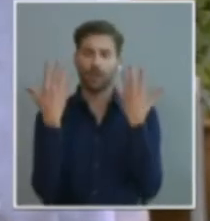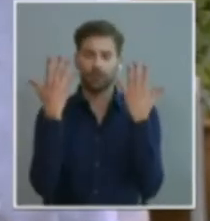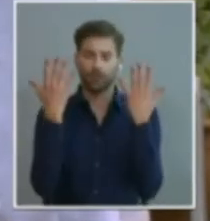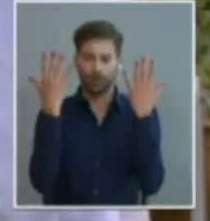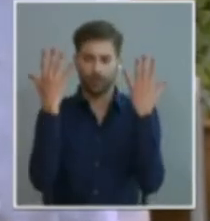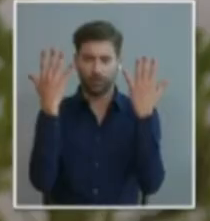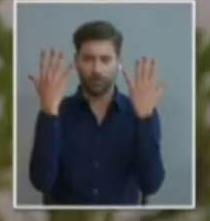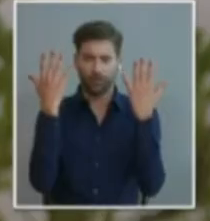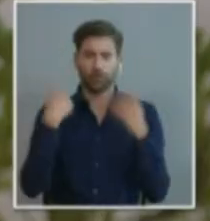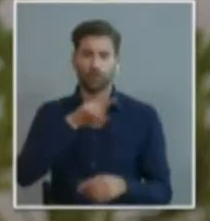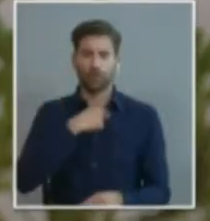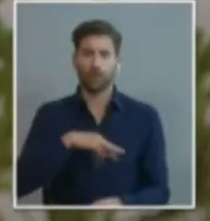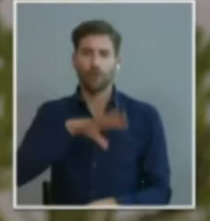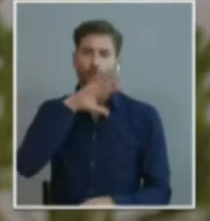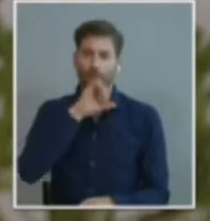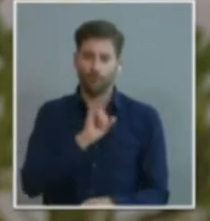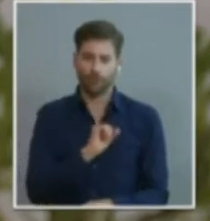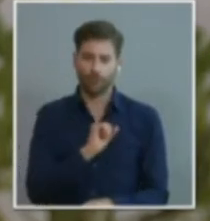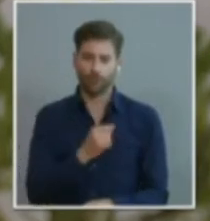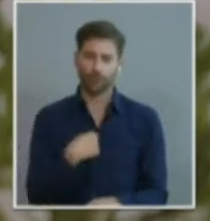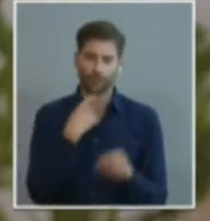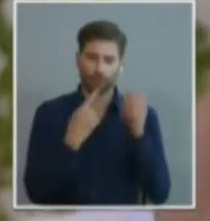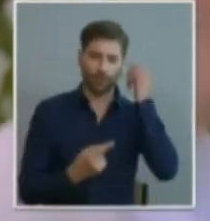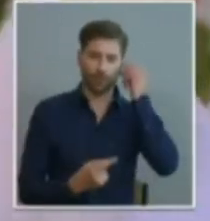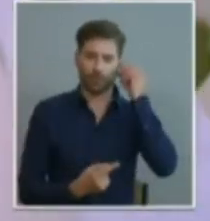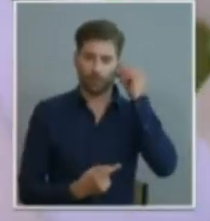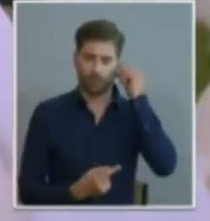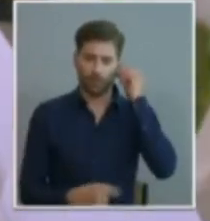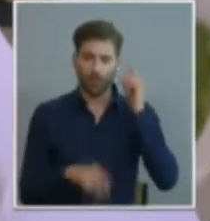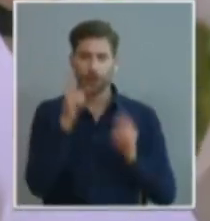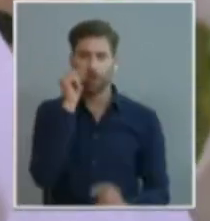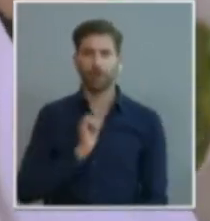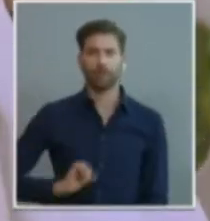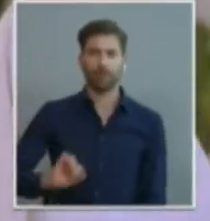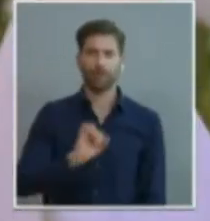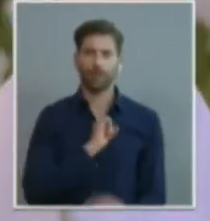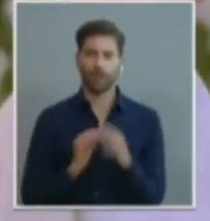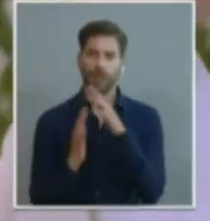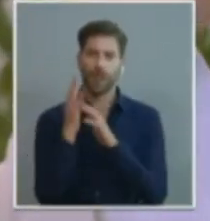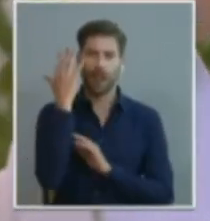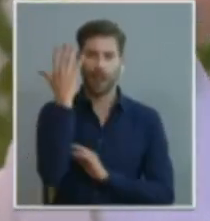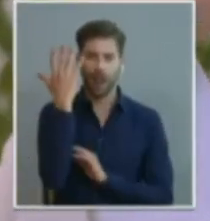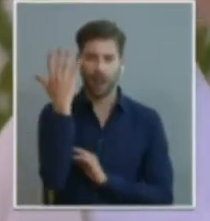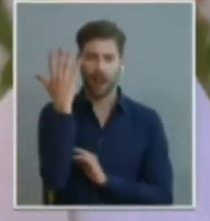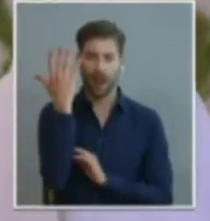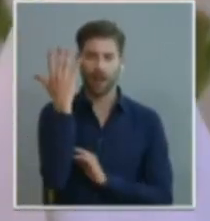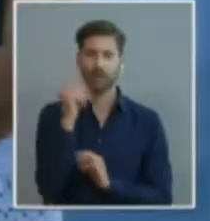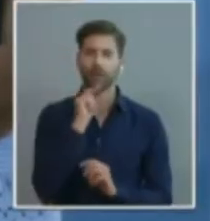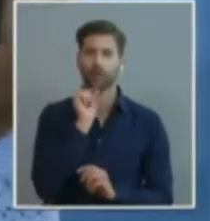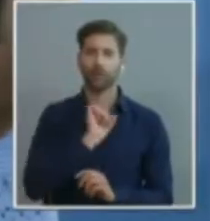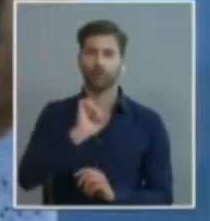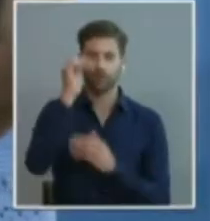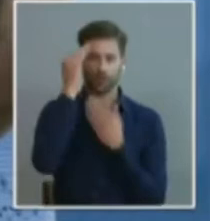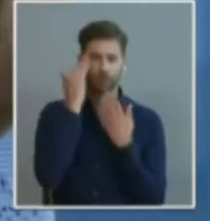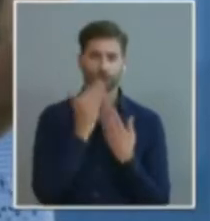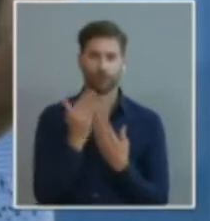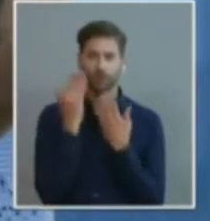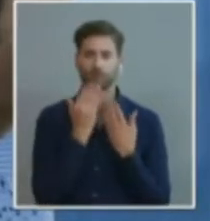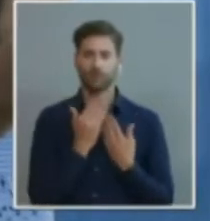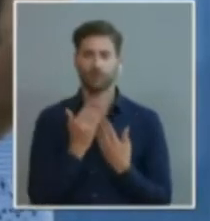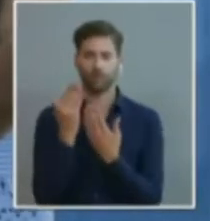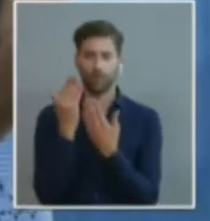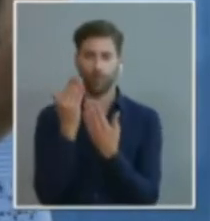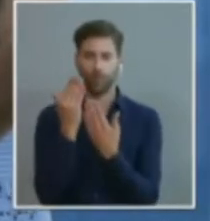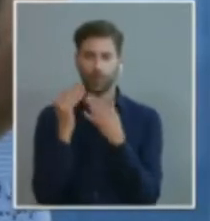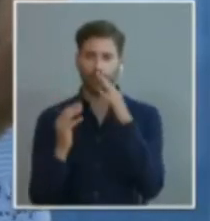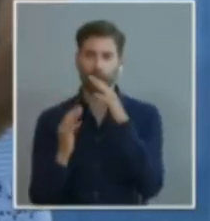como filhos bem-amados, ousamos dizer: Pai nosso, que estais nos céus, santificado seja o